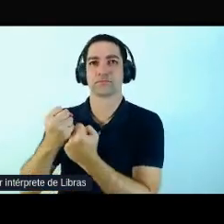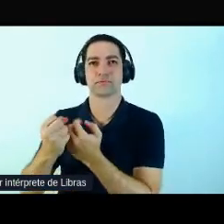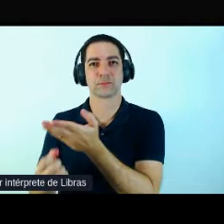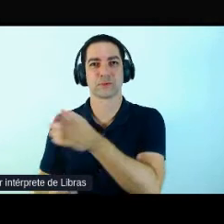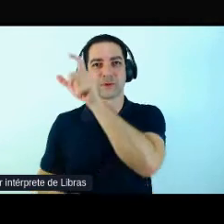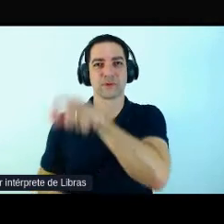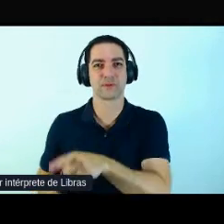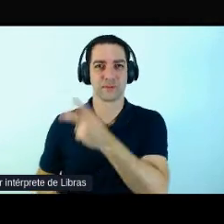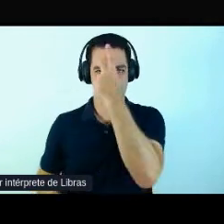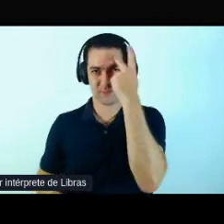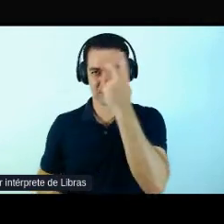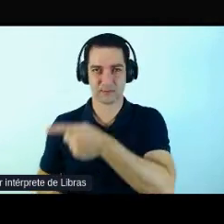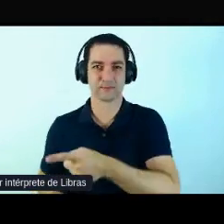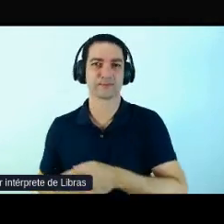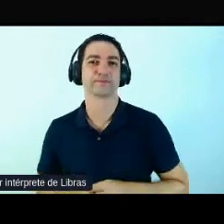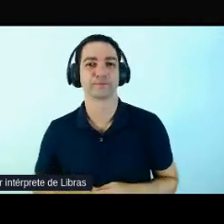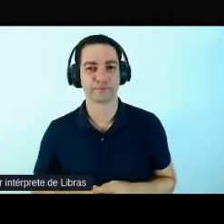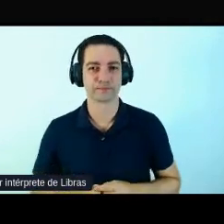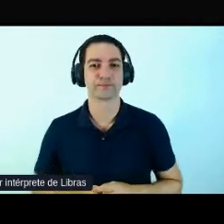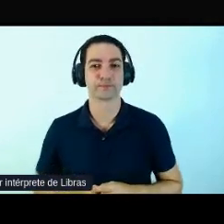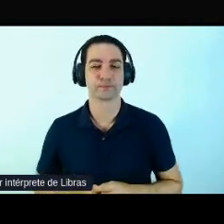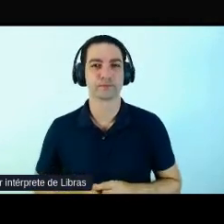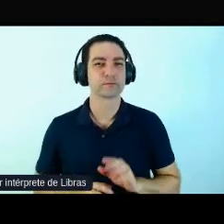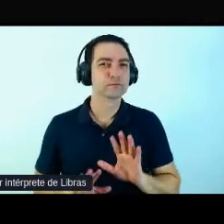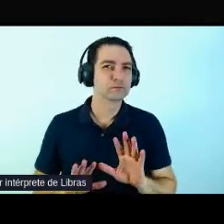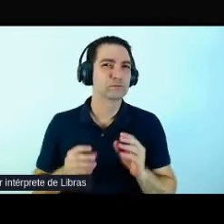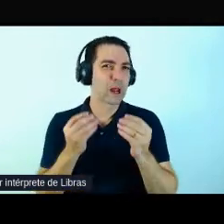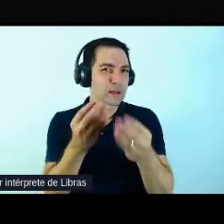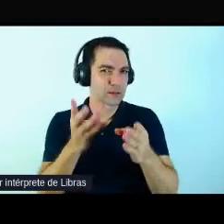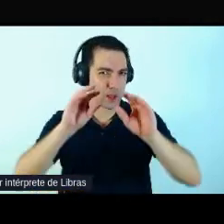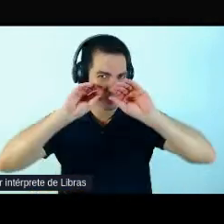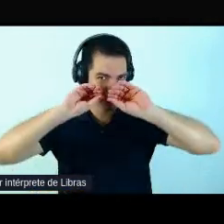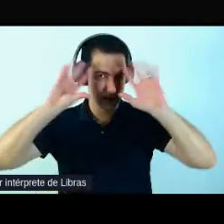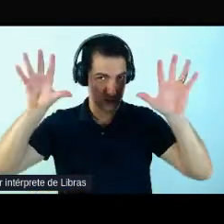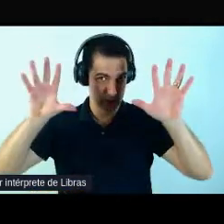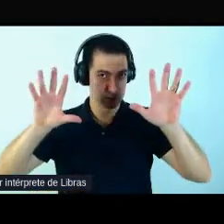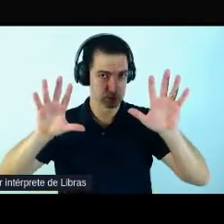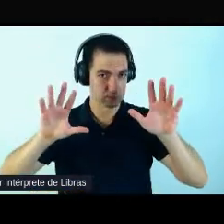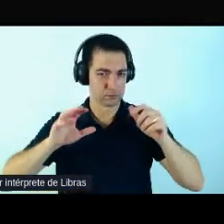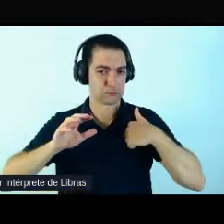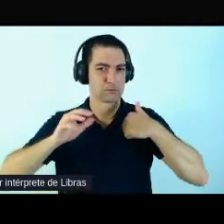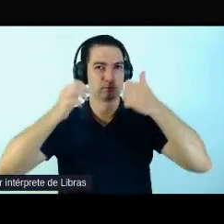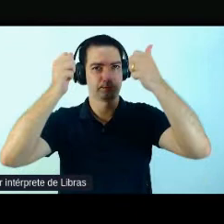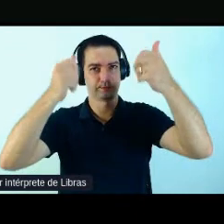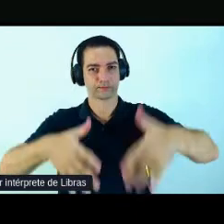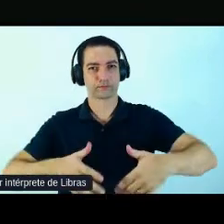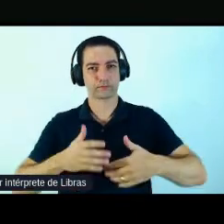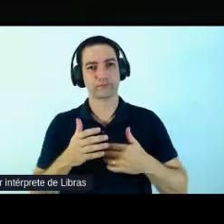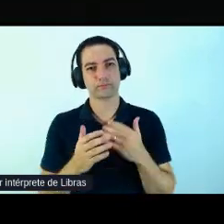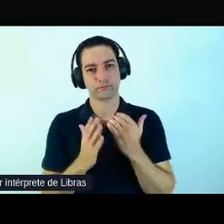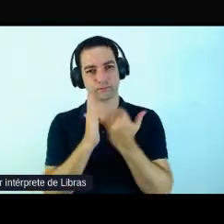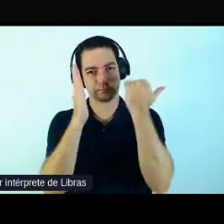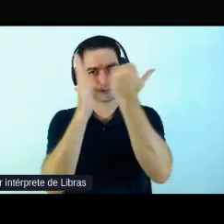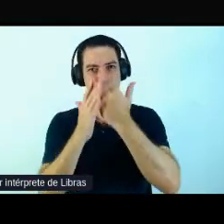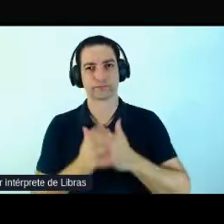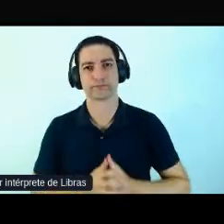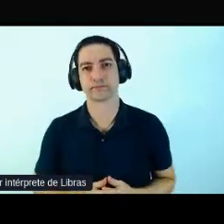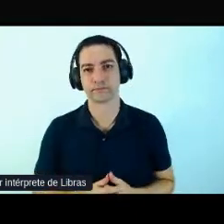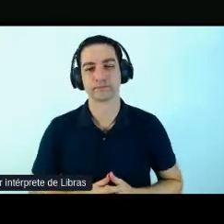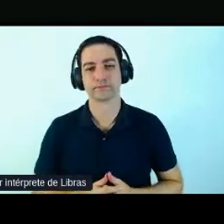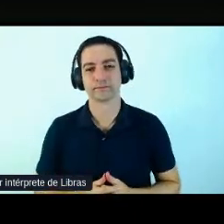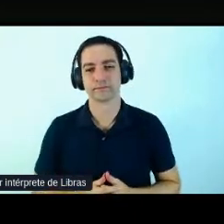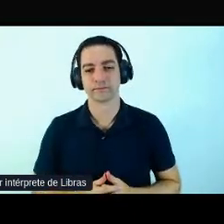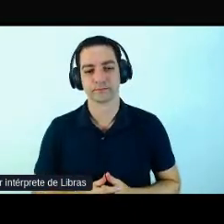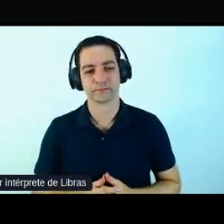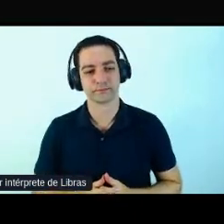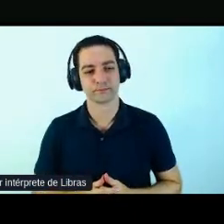Tá? Então, só para a gente entender um pouquinho, né, eu trouxe aqui um outro contexto, né, de como